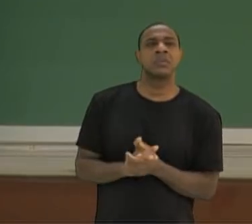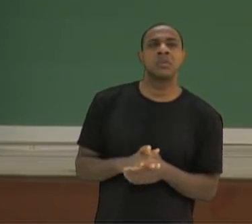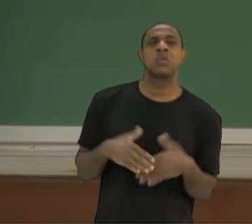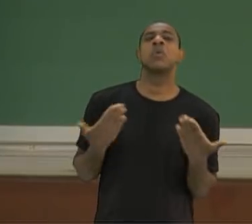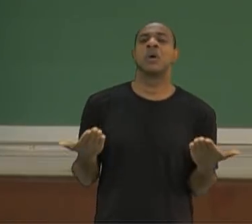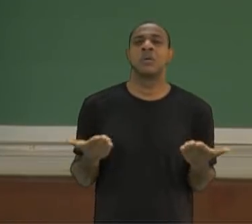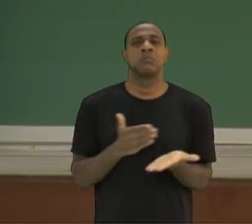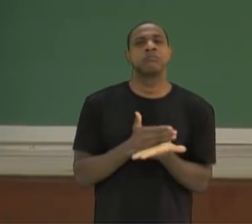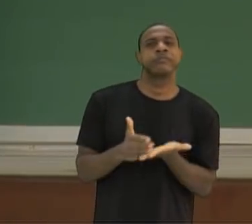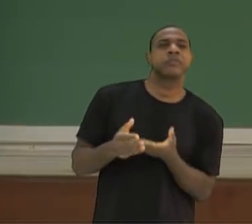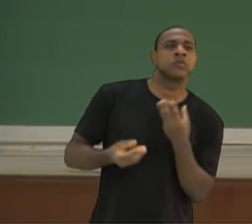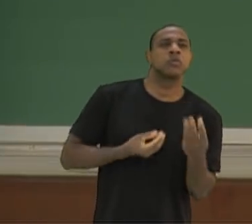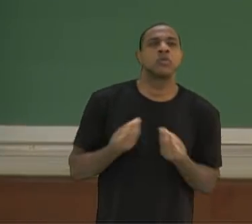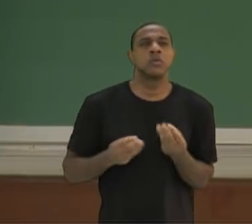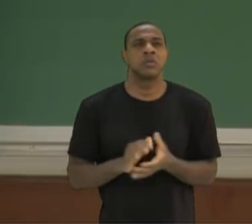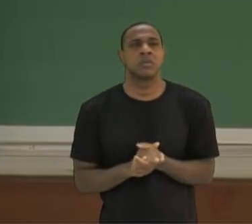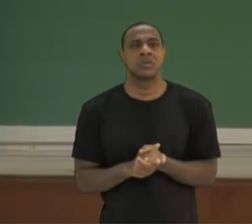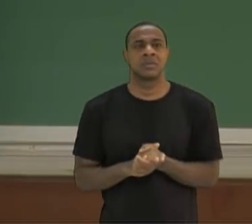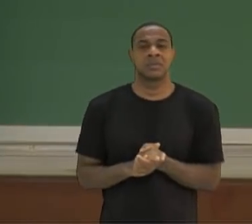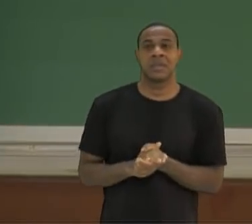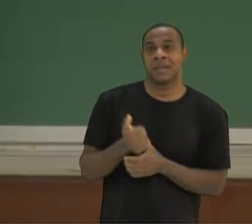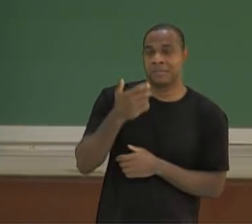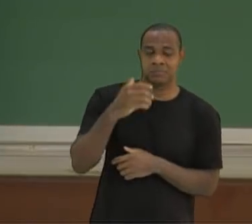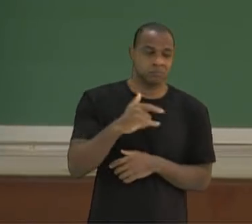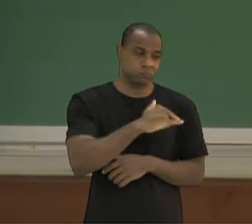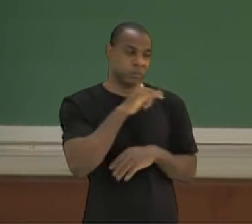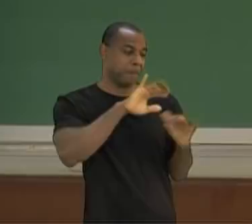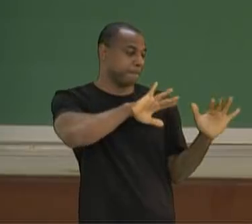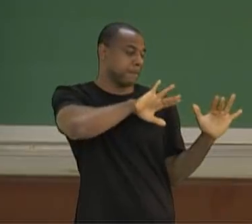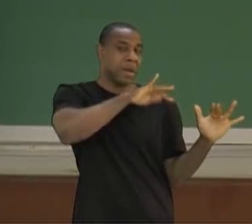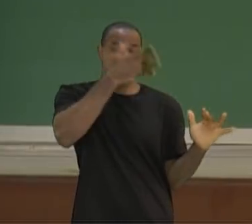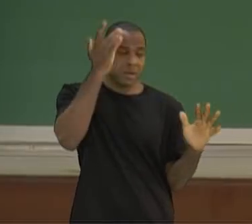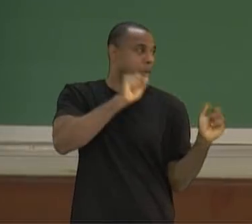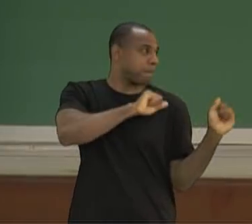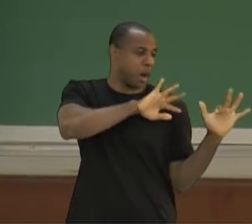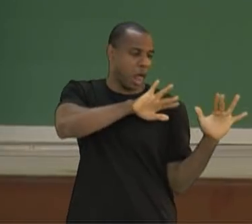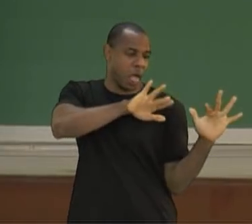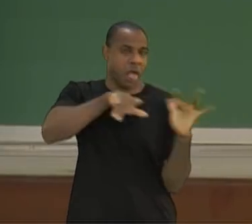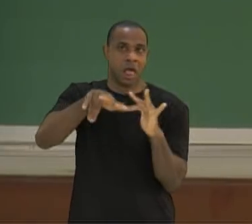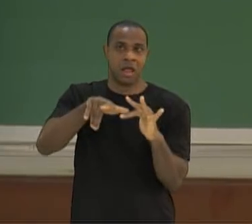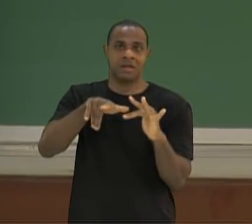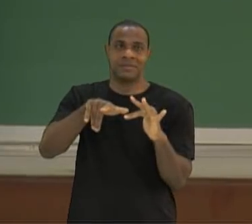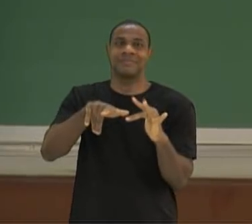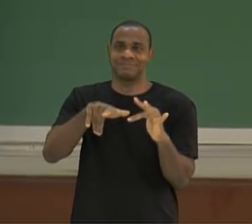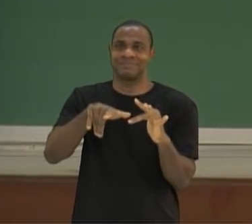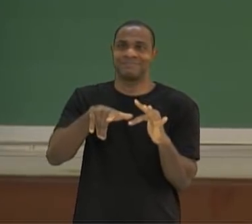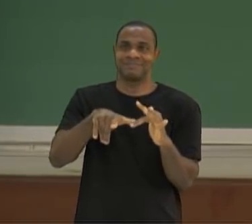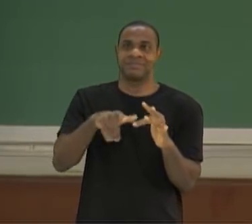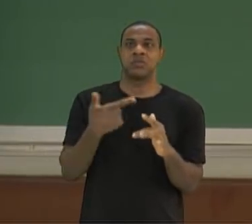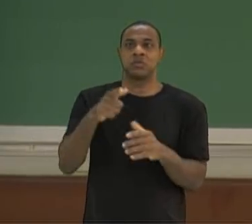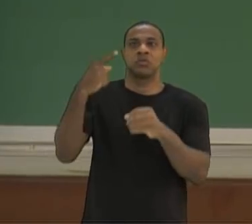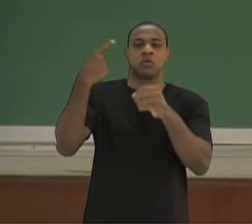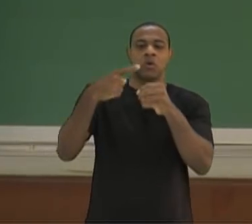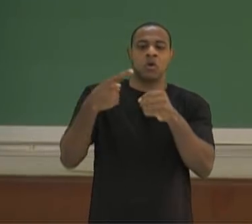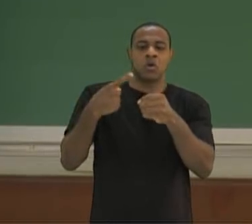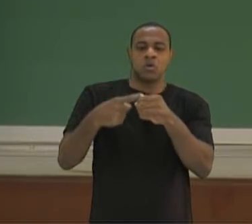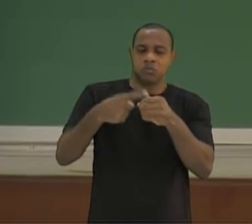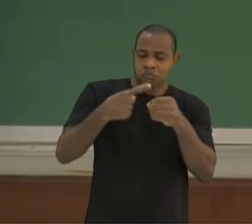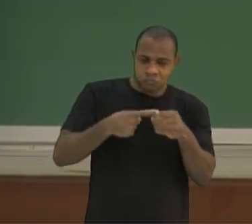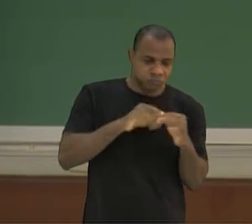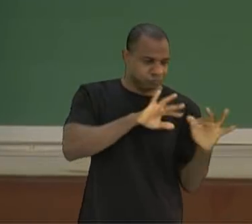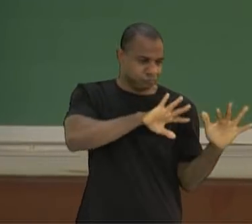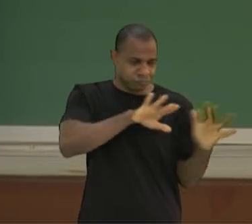parte inicial? Atrair um contingente populacional cada vez maior, vindo de outros estados, do